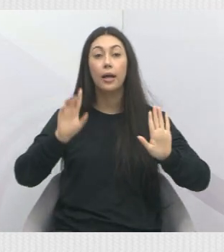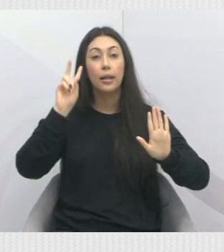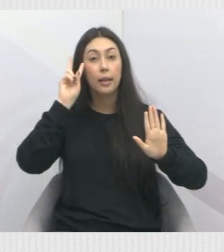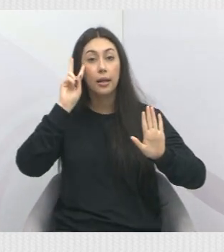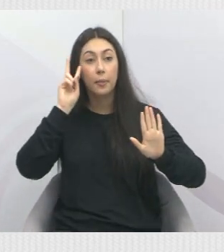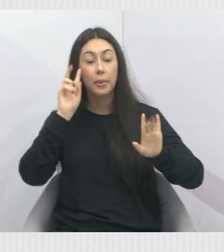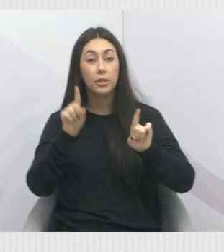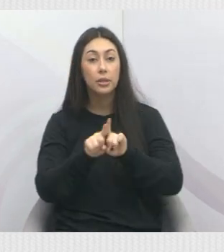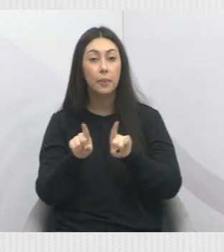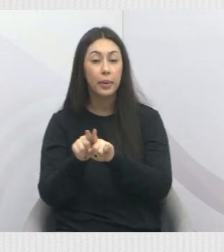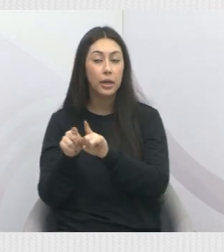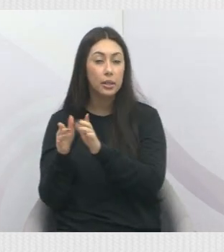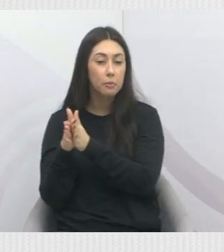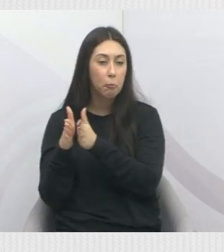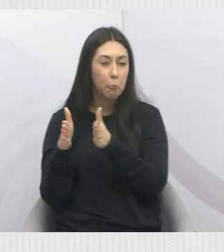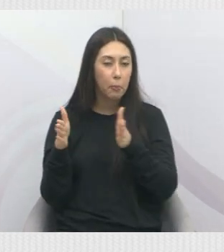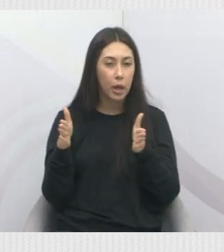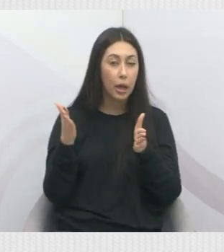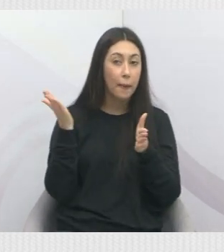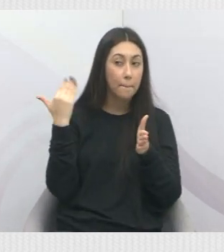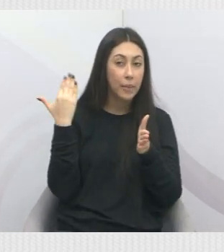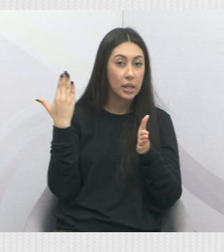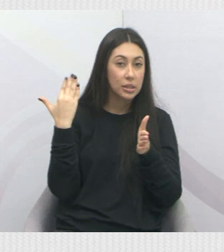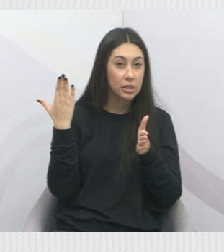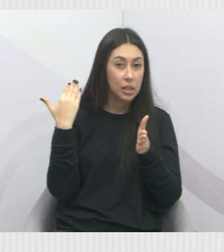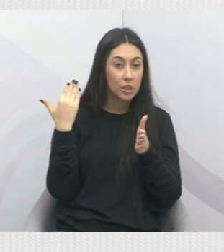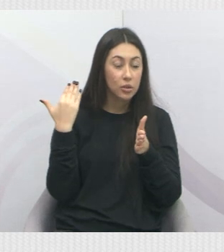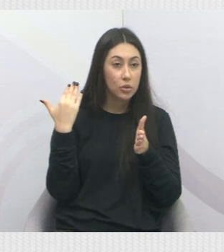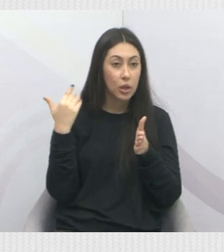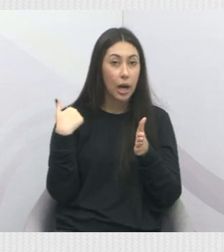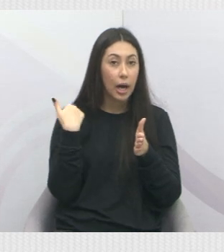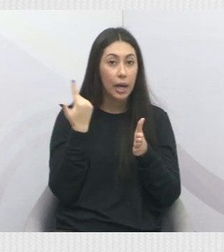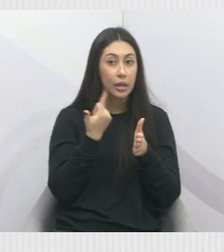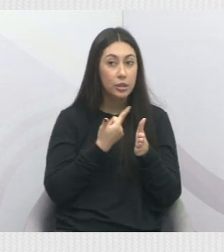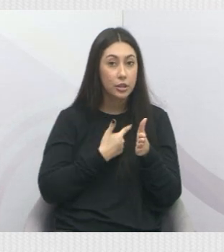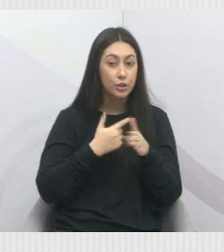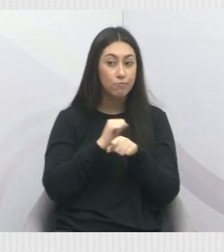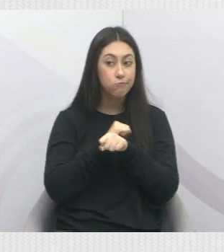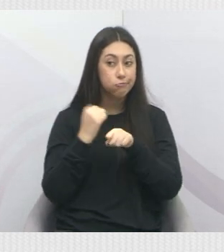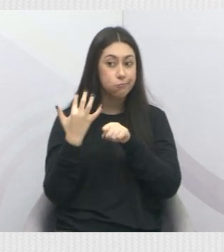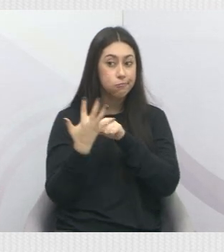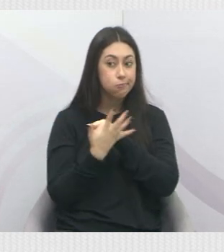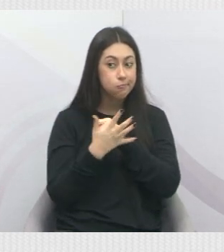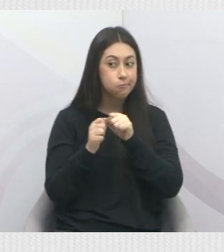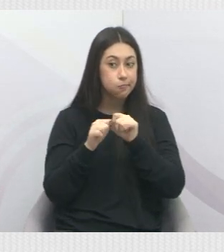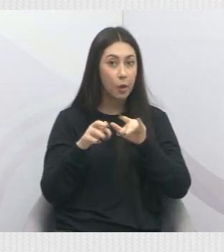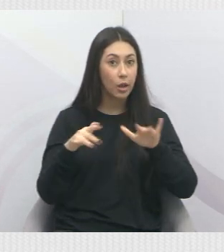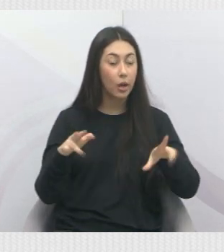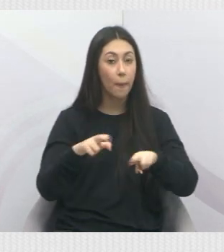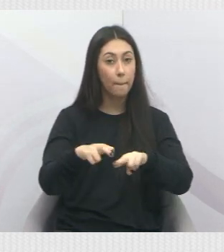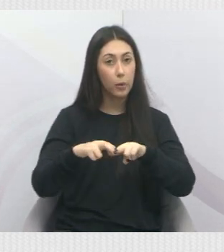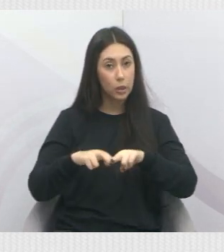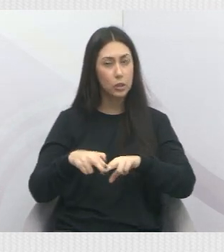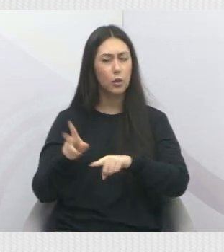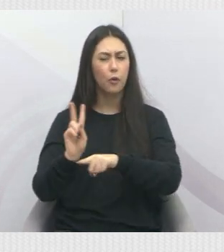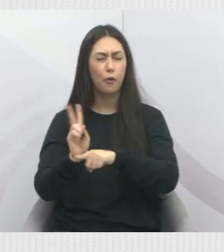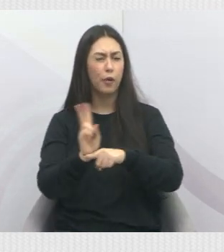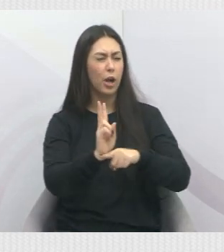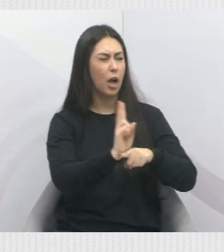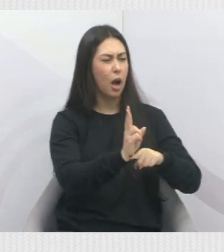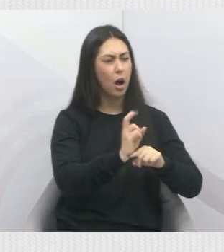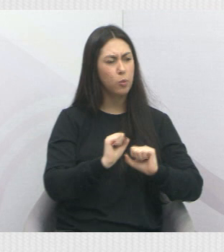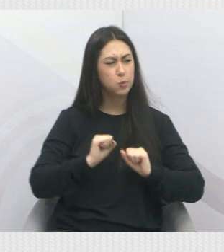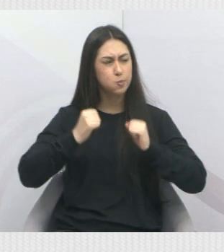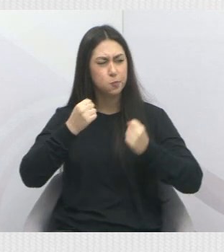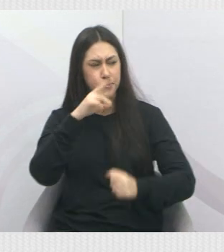período, nós estávamos na fase emergencial da pandemia e a vigilância estava em constante monitoramento